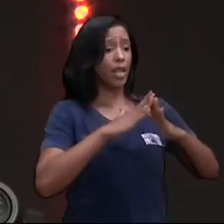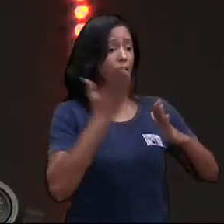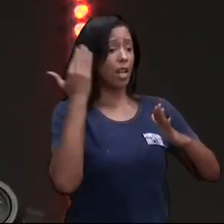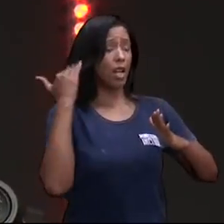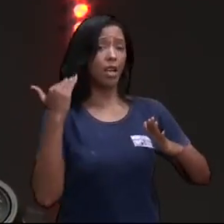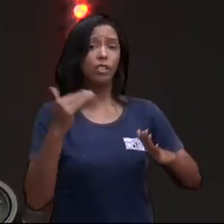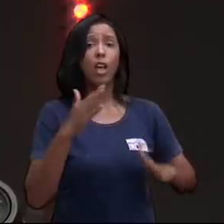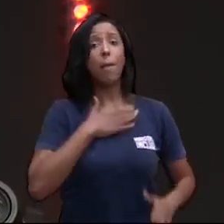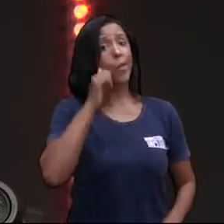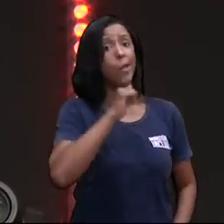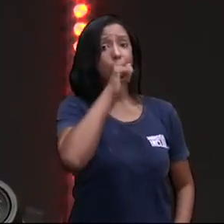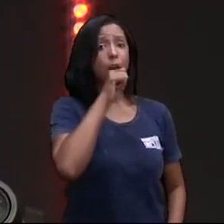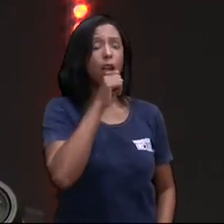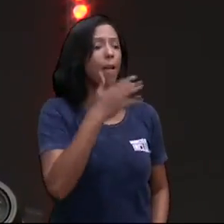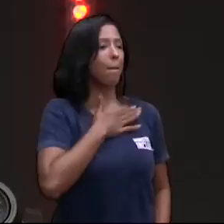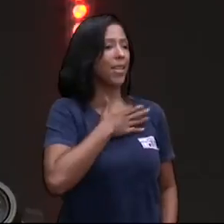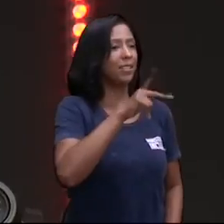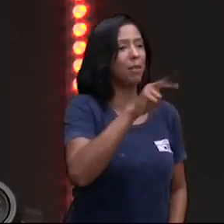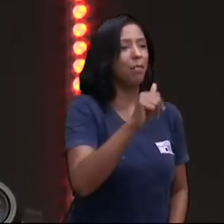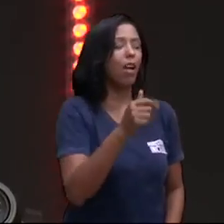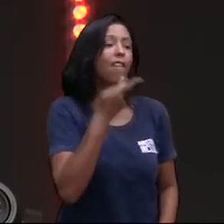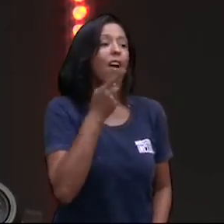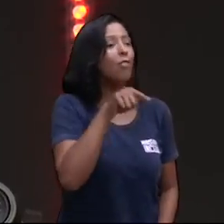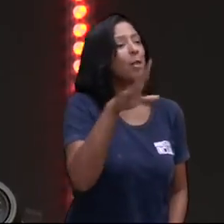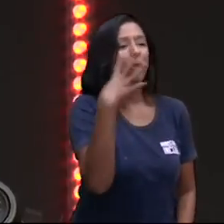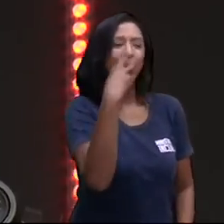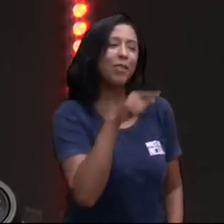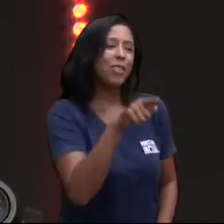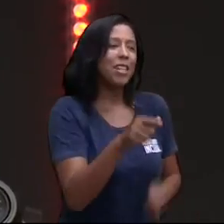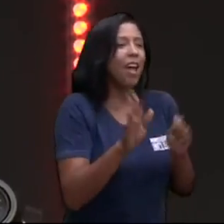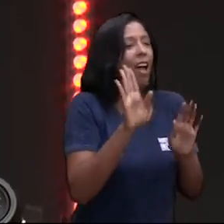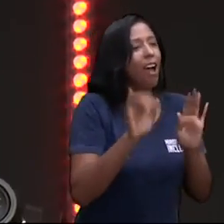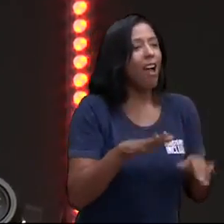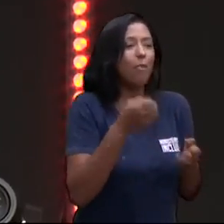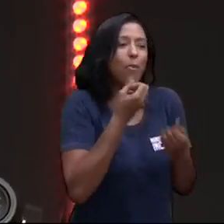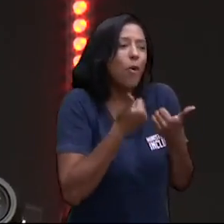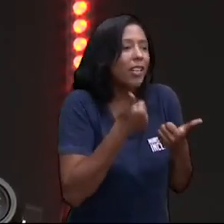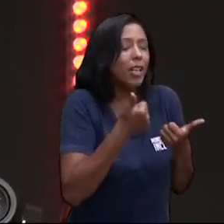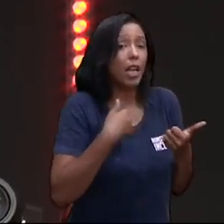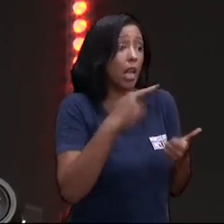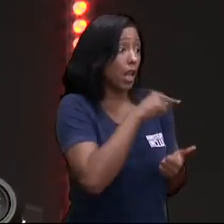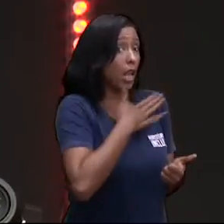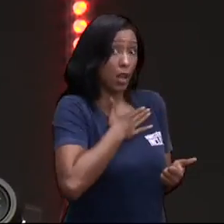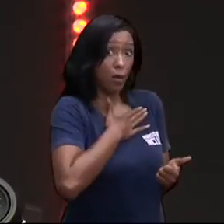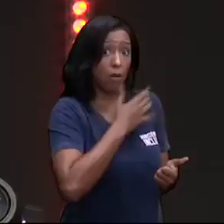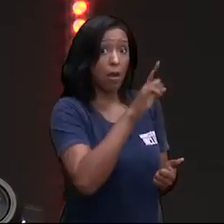libertar dessas a frutas que a vida fez e a gente vive bem melhor